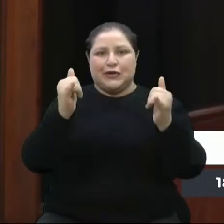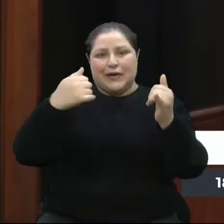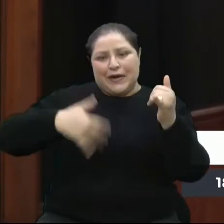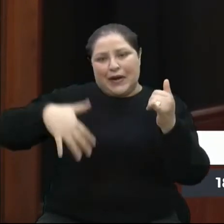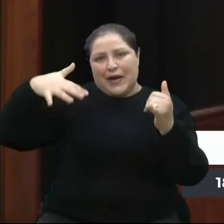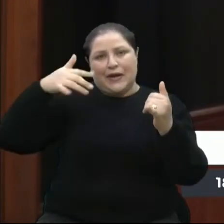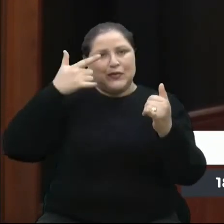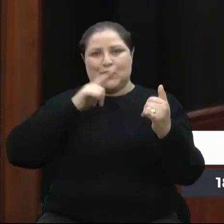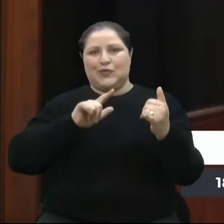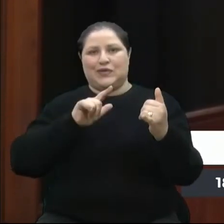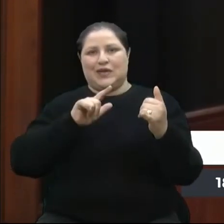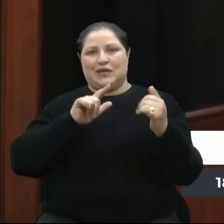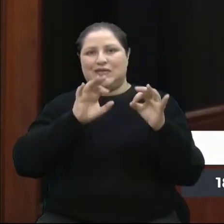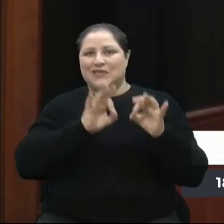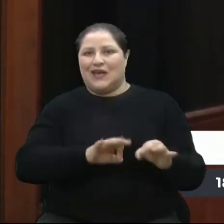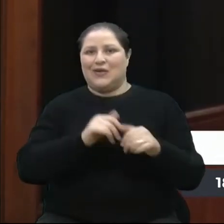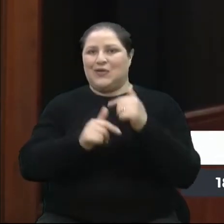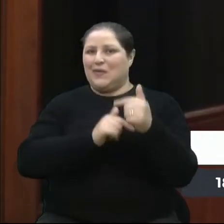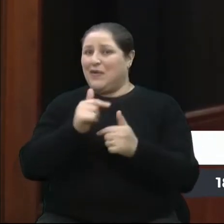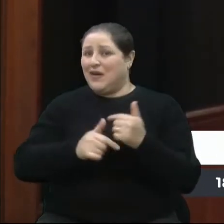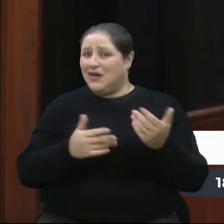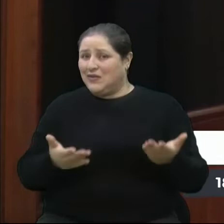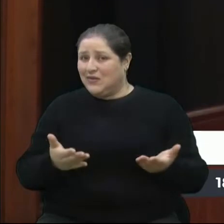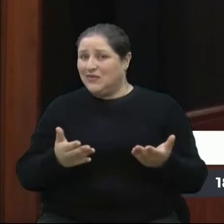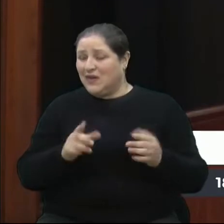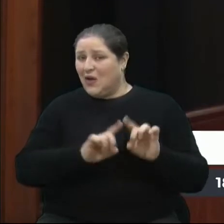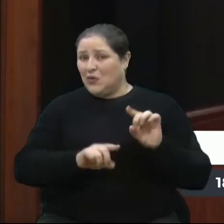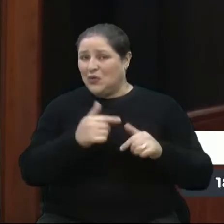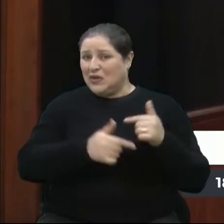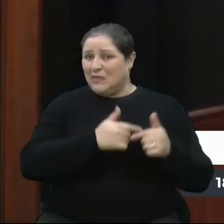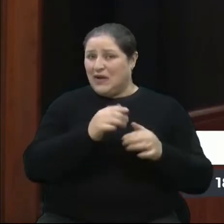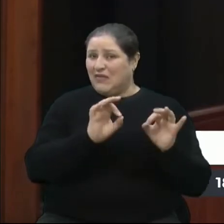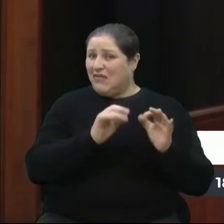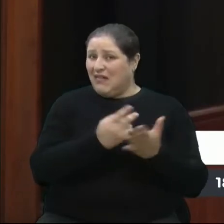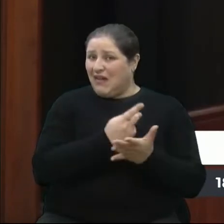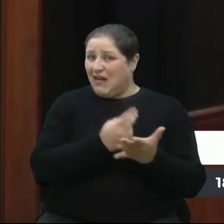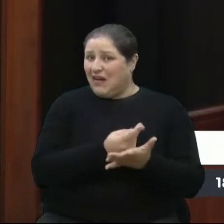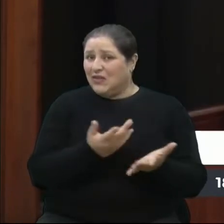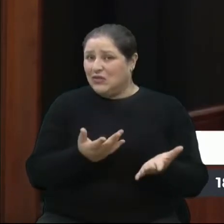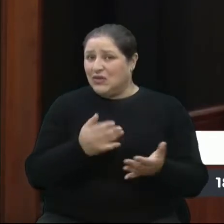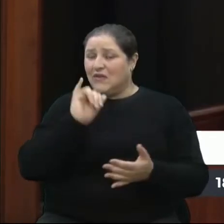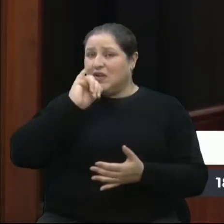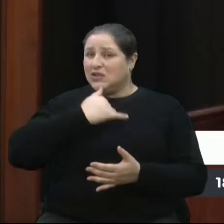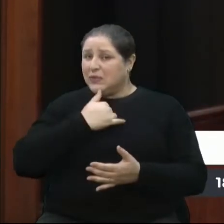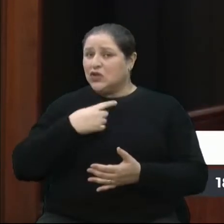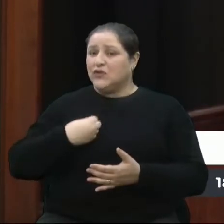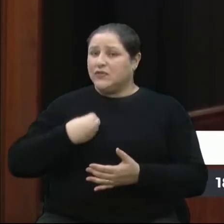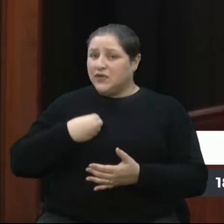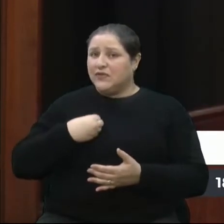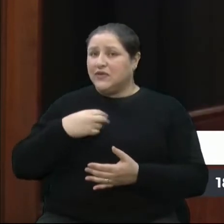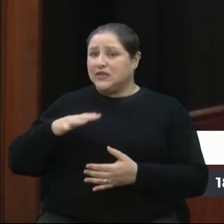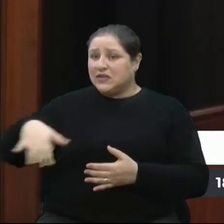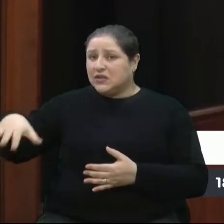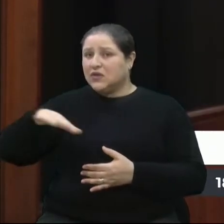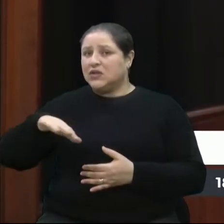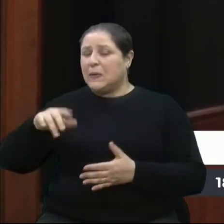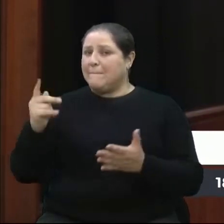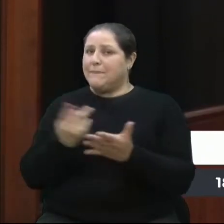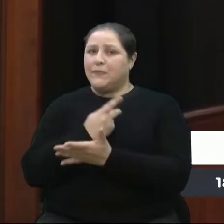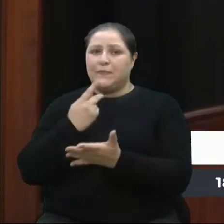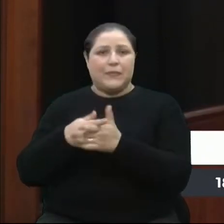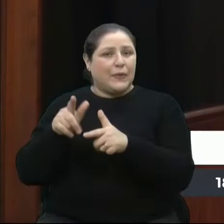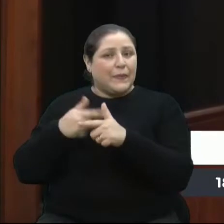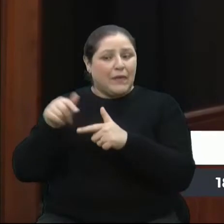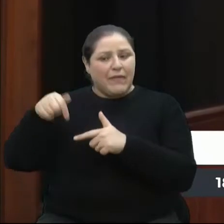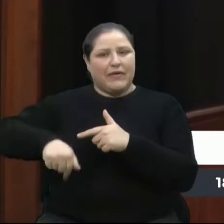em muitos casos. Então, infelizmente, nós vivemos uma situação caótica no Brasil.